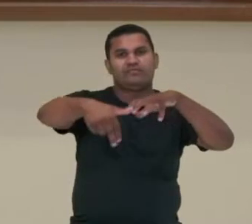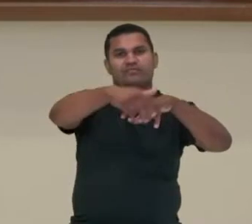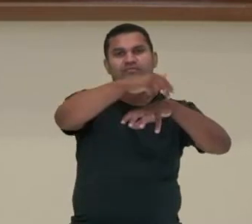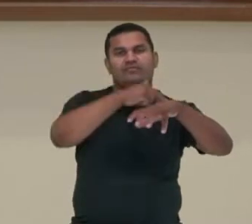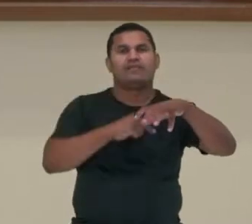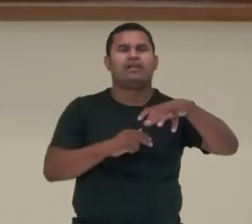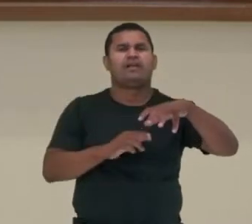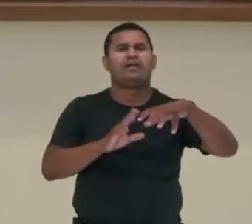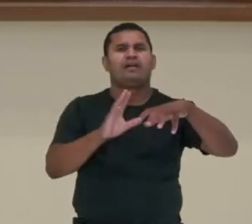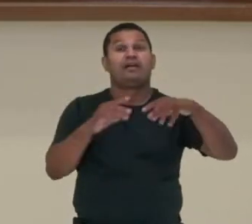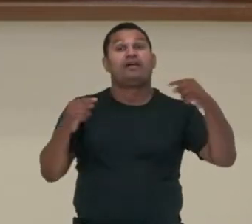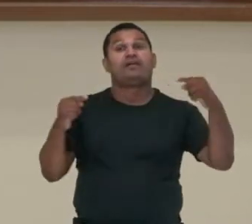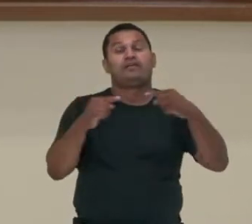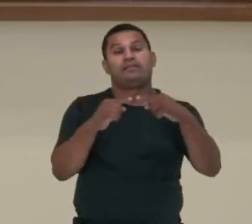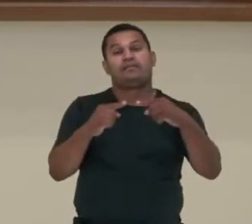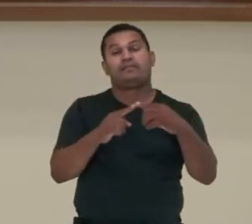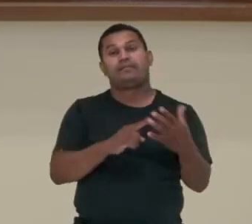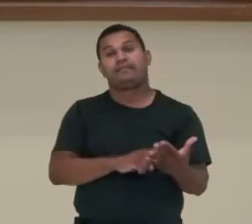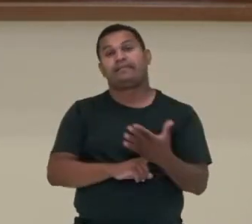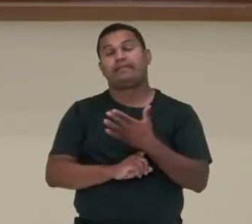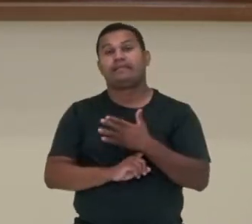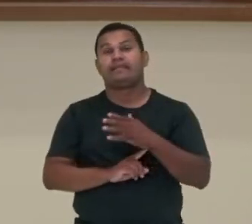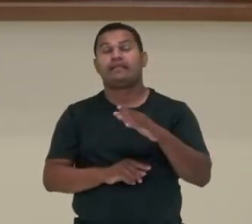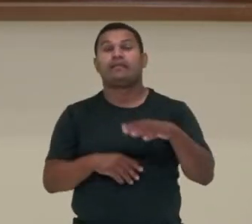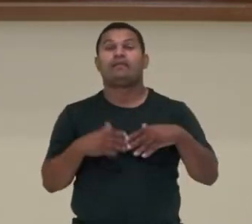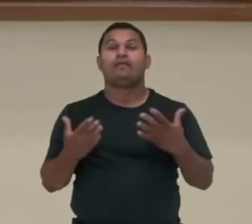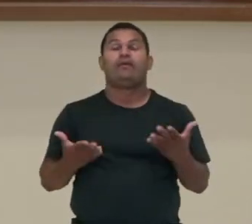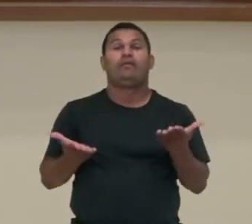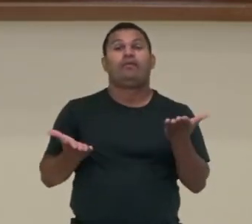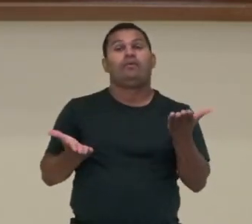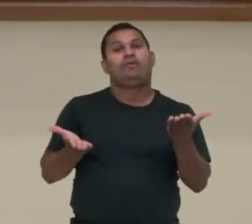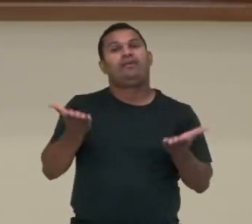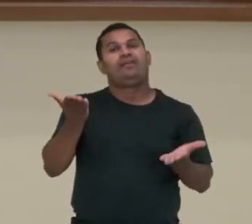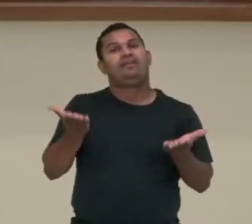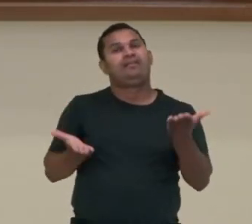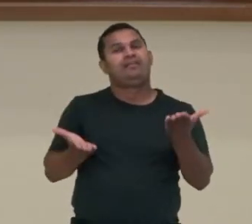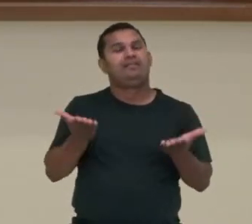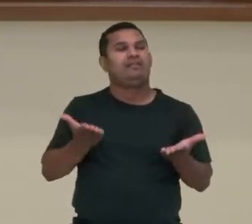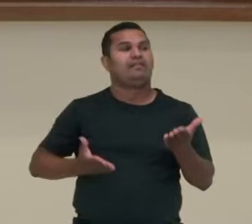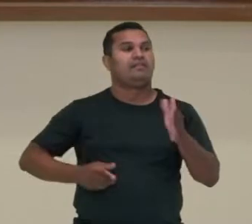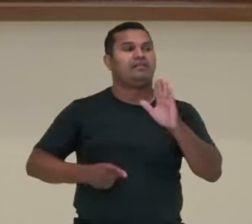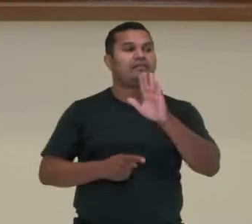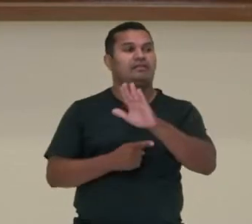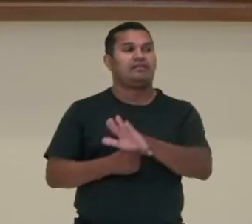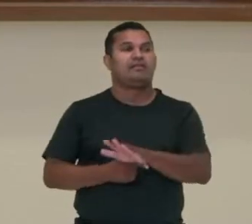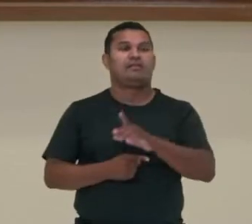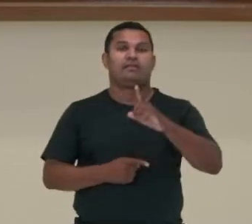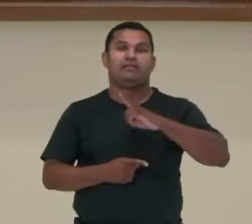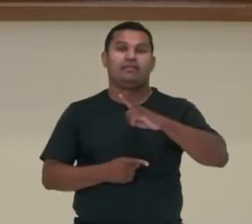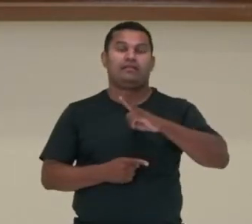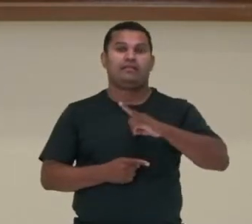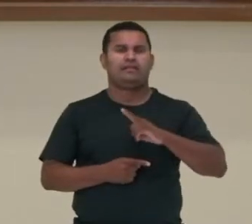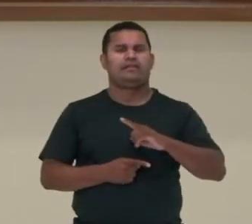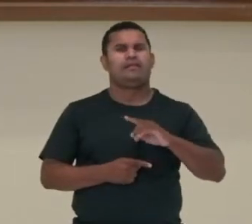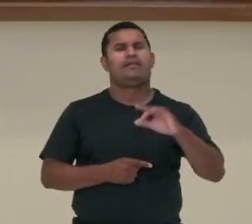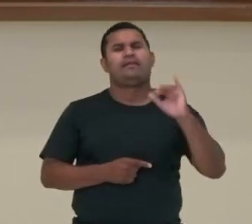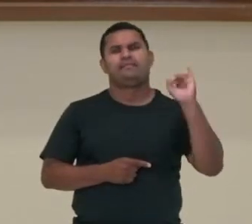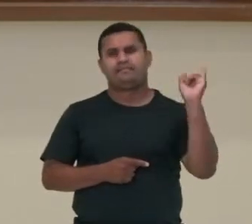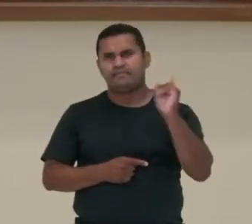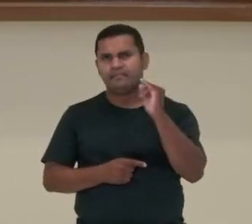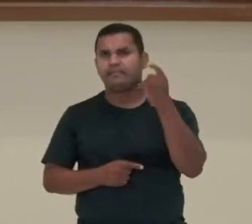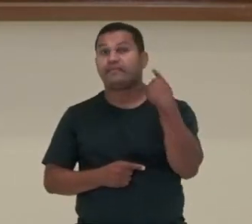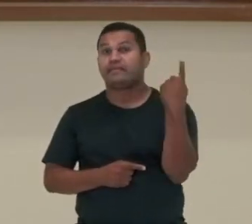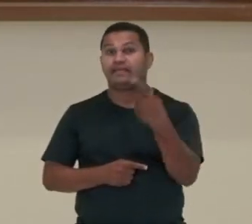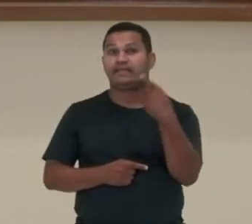planeta? É bem importante conhecer, entender o que é a biosfera, né? Bio, que é